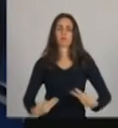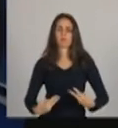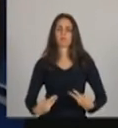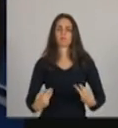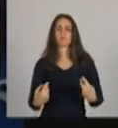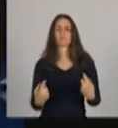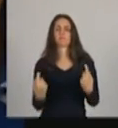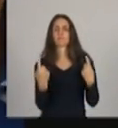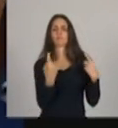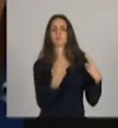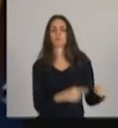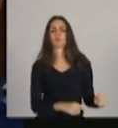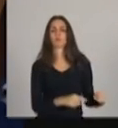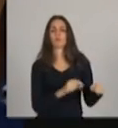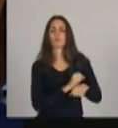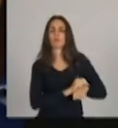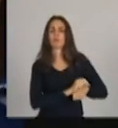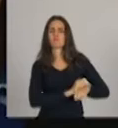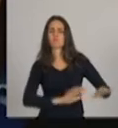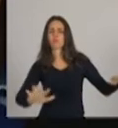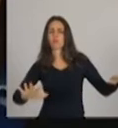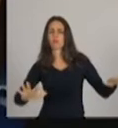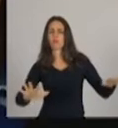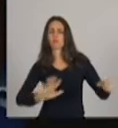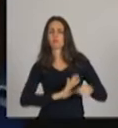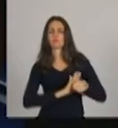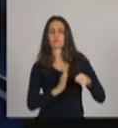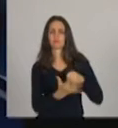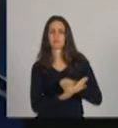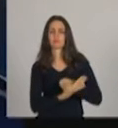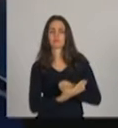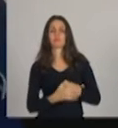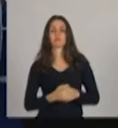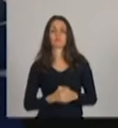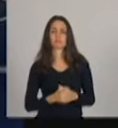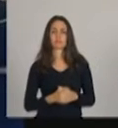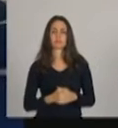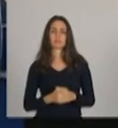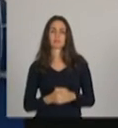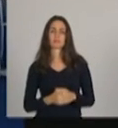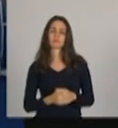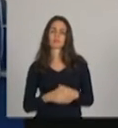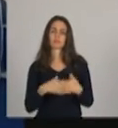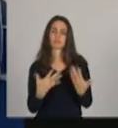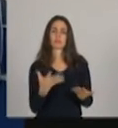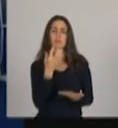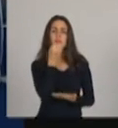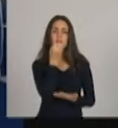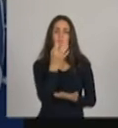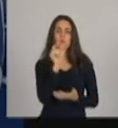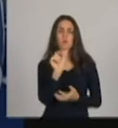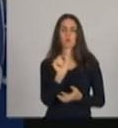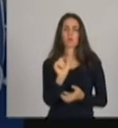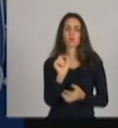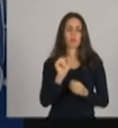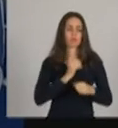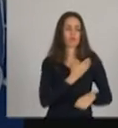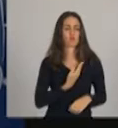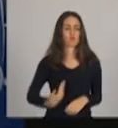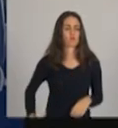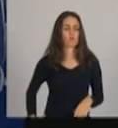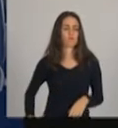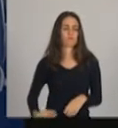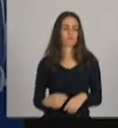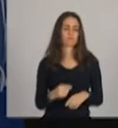contrária a essa proliferação que nós acabamos de dizer. Então, é bom que o governo possa, já